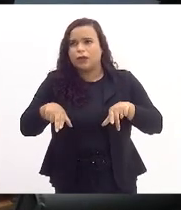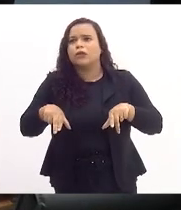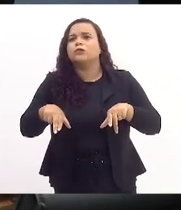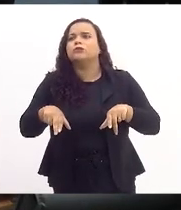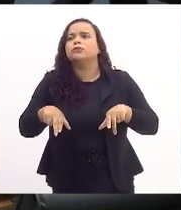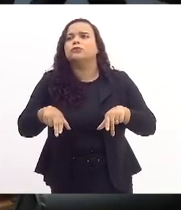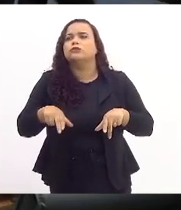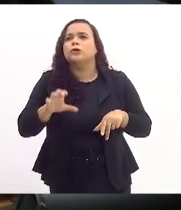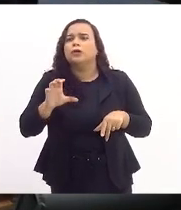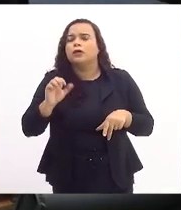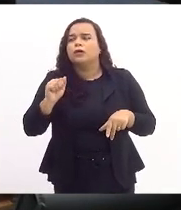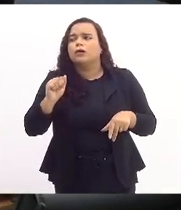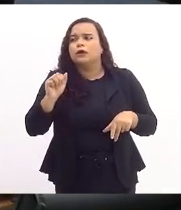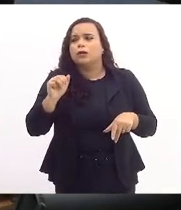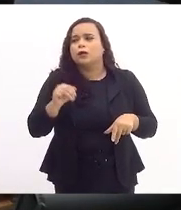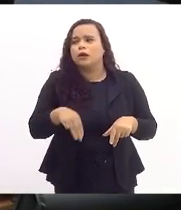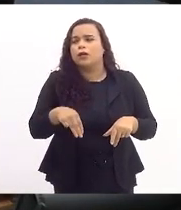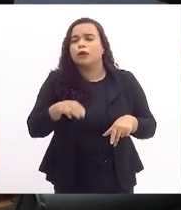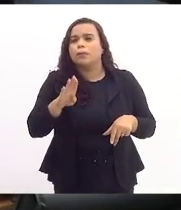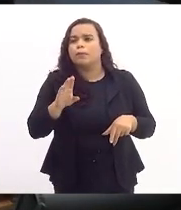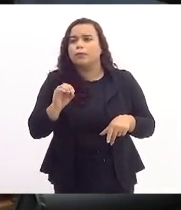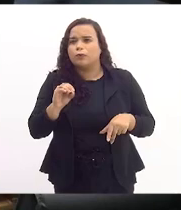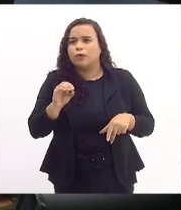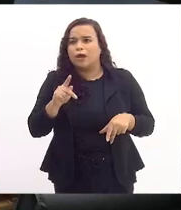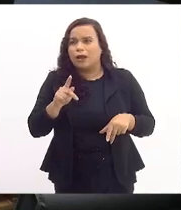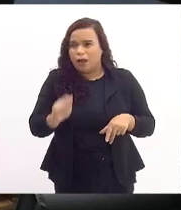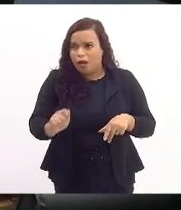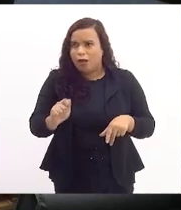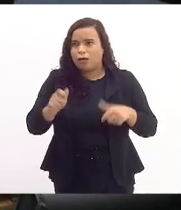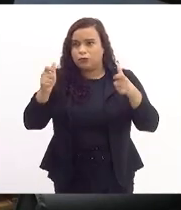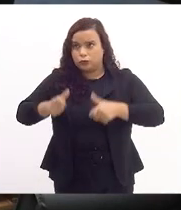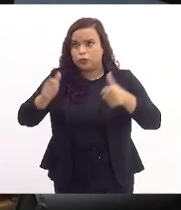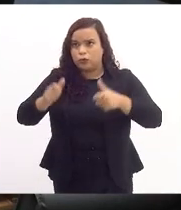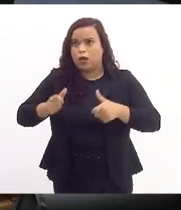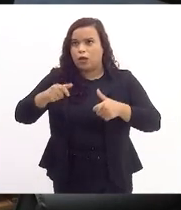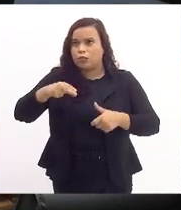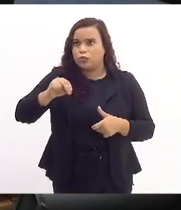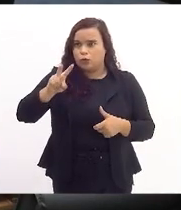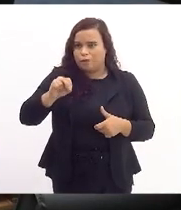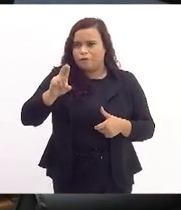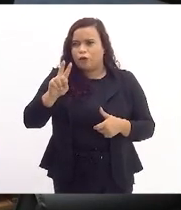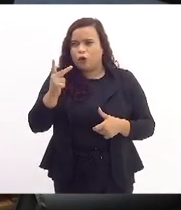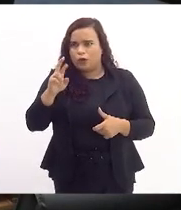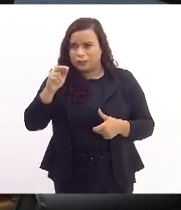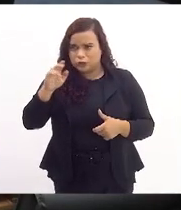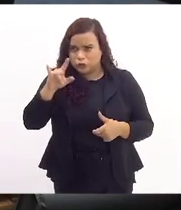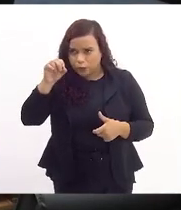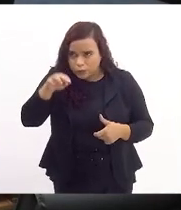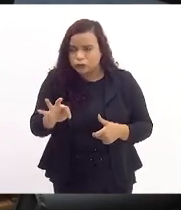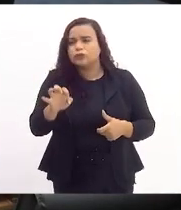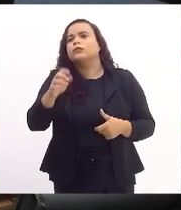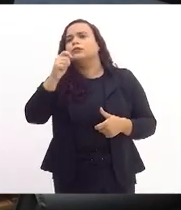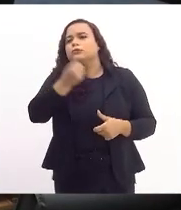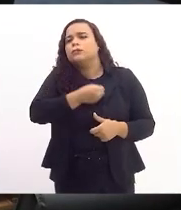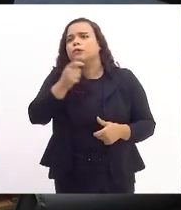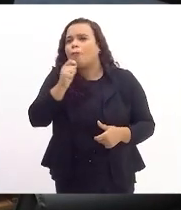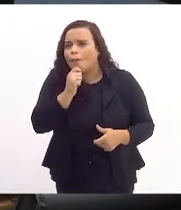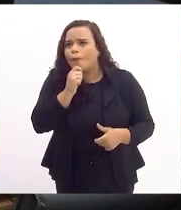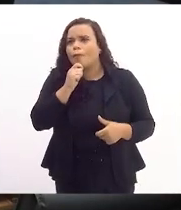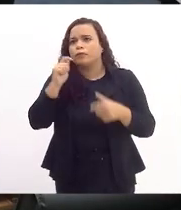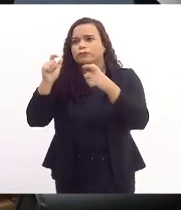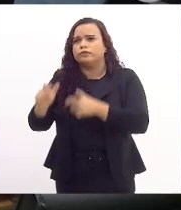batatal localizada no novo no Novo Horizonte sem número Campos dos goytacazes-rj CEP